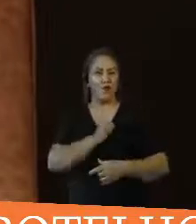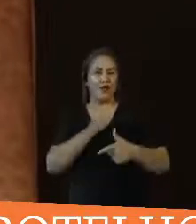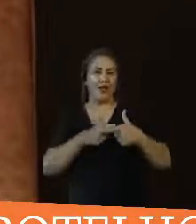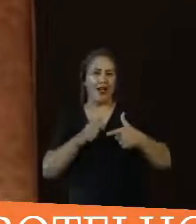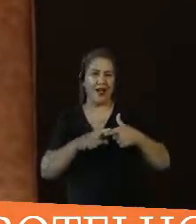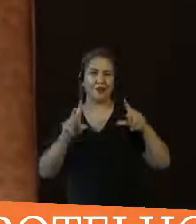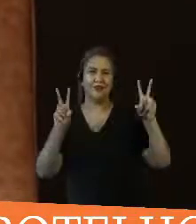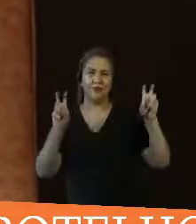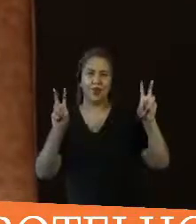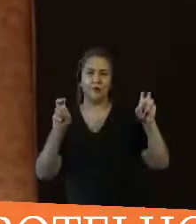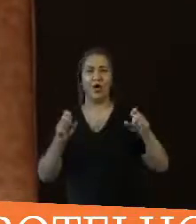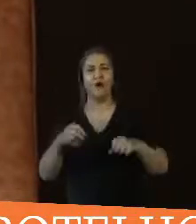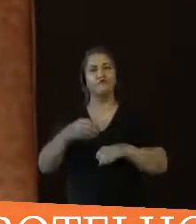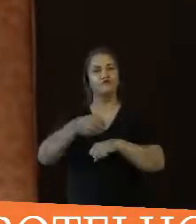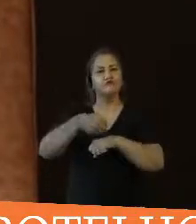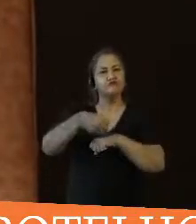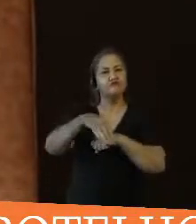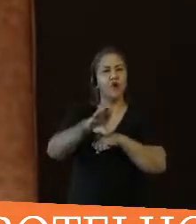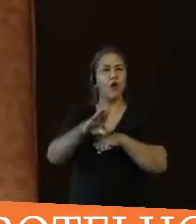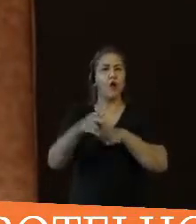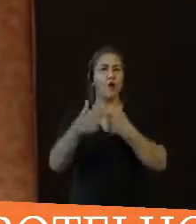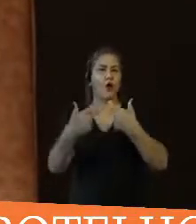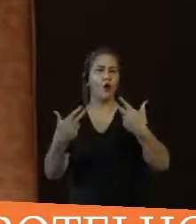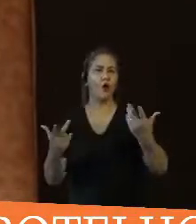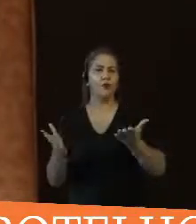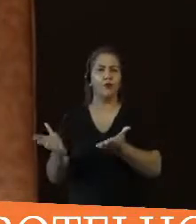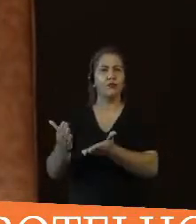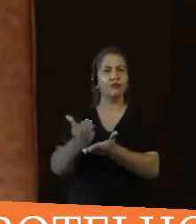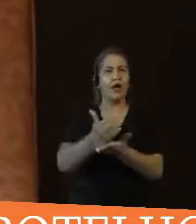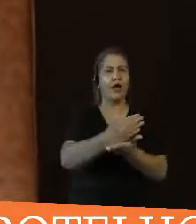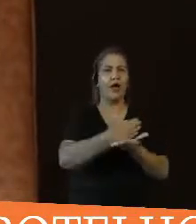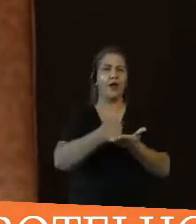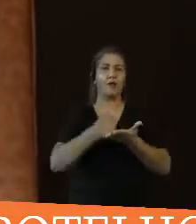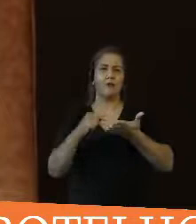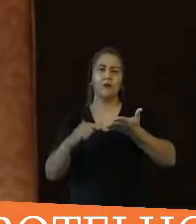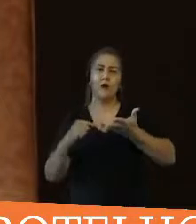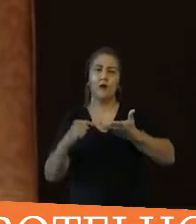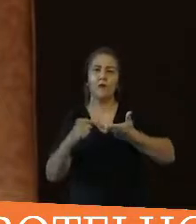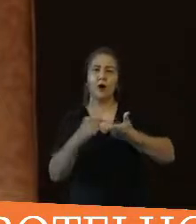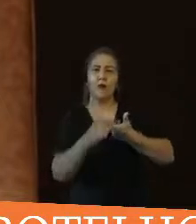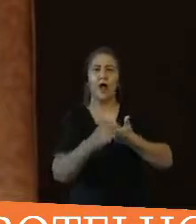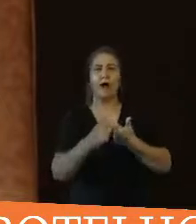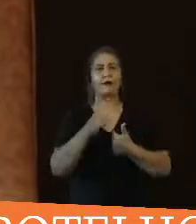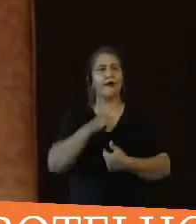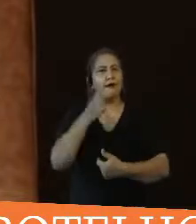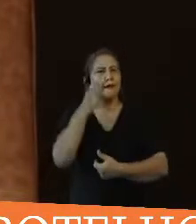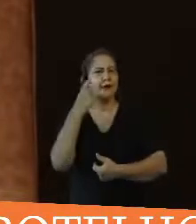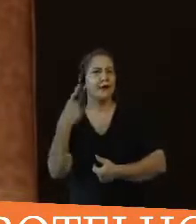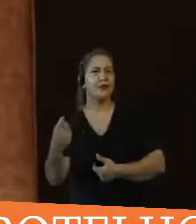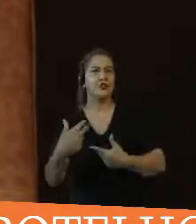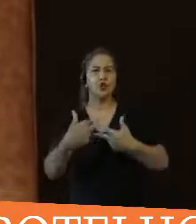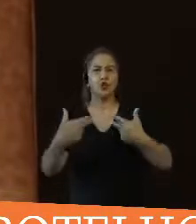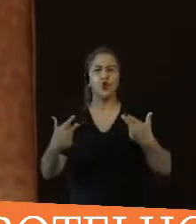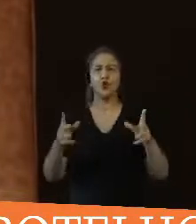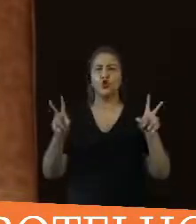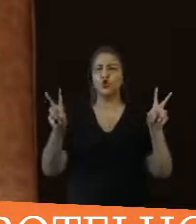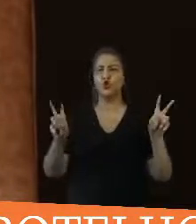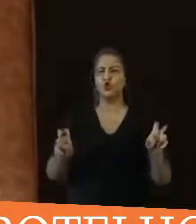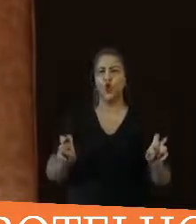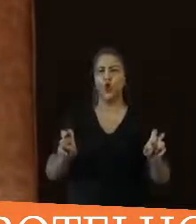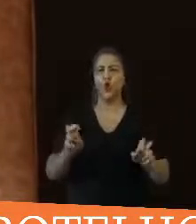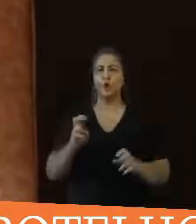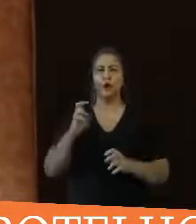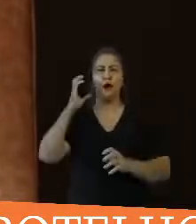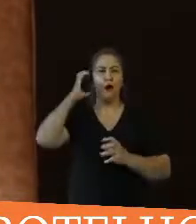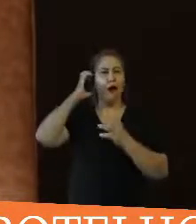falar algumas coisas e mostrar para vocês alguns dados também importantes e algumas curiosidades sobre a Era de Ouro do rádio.